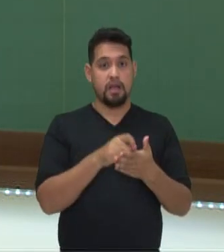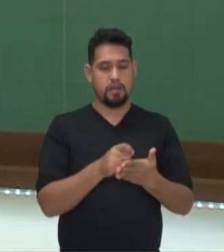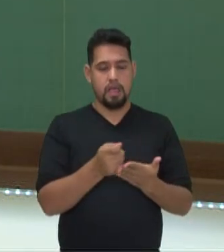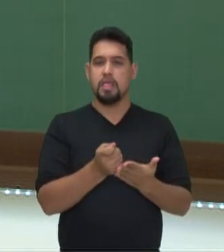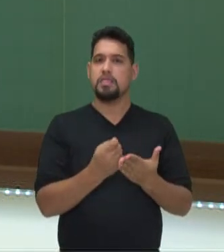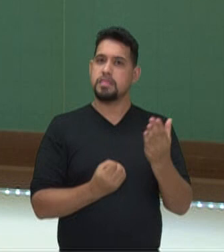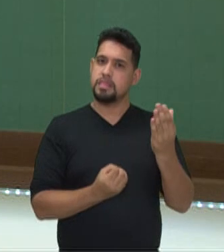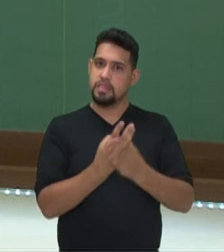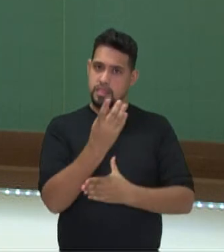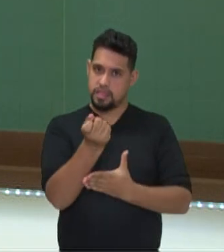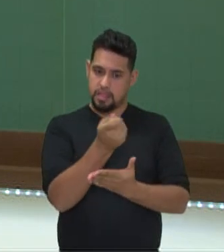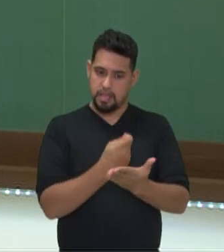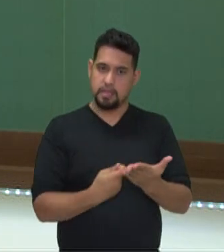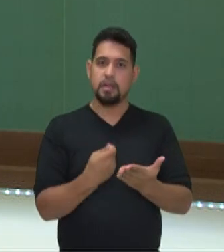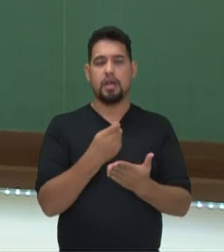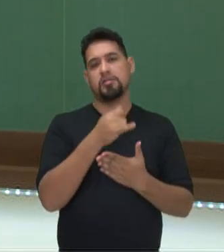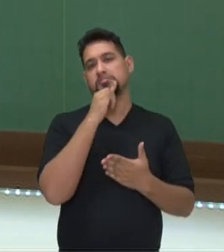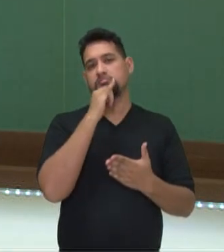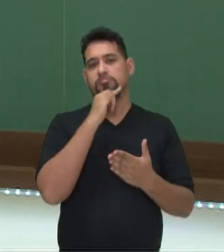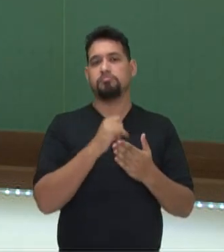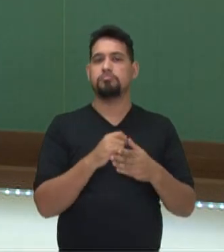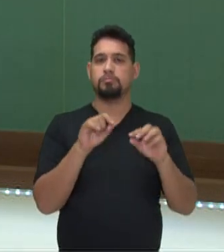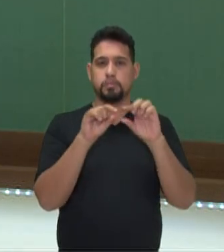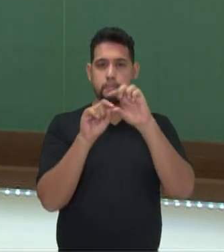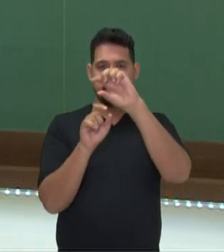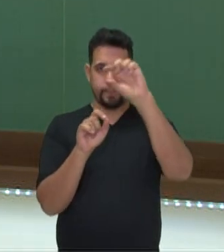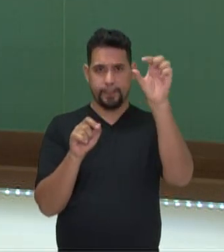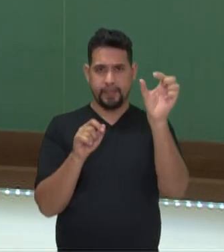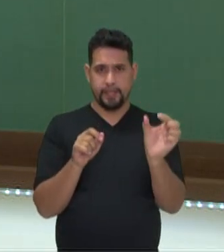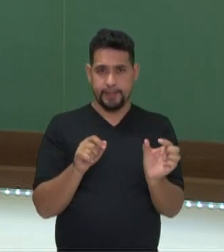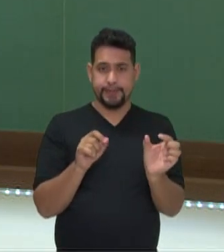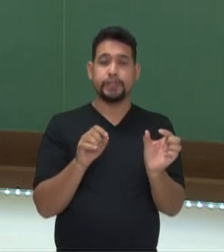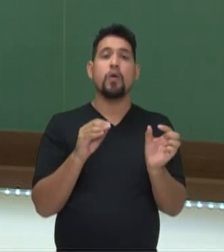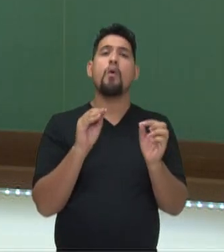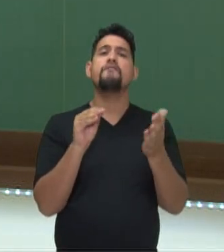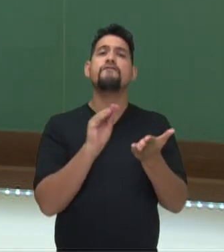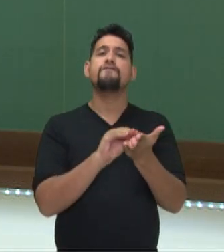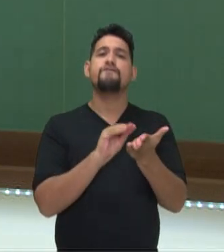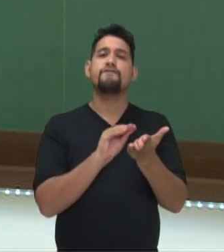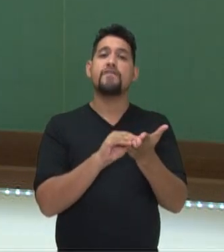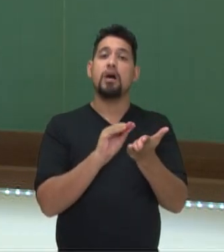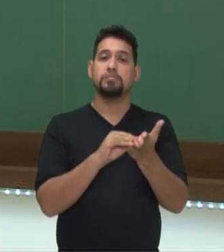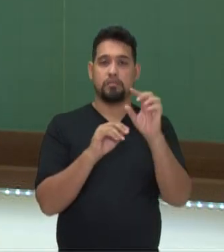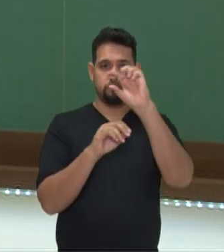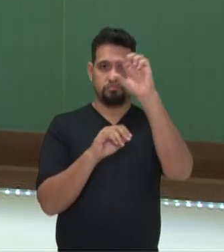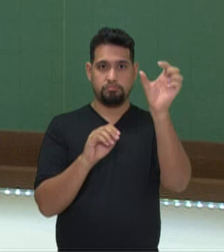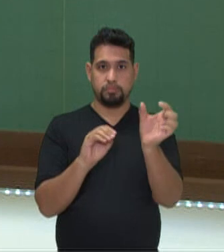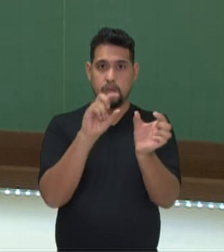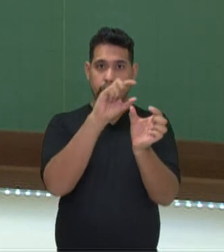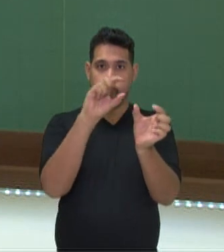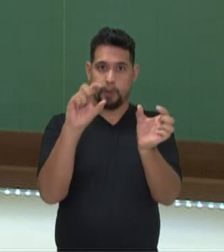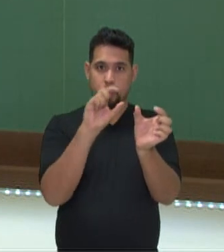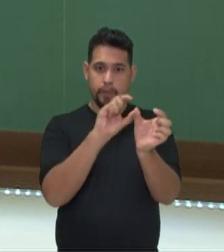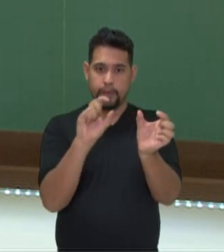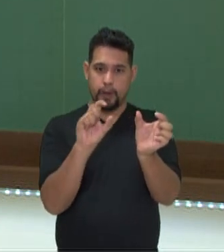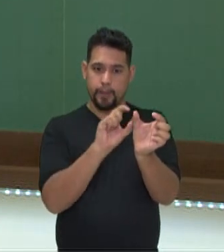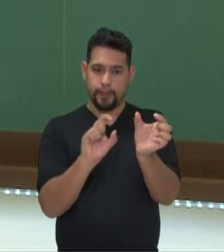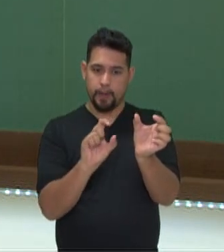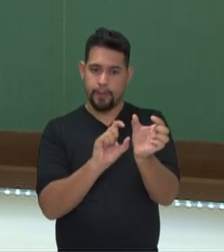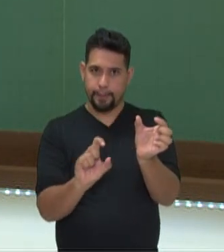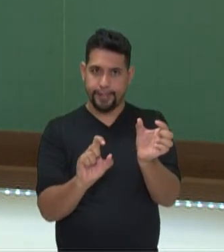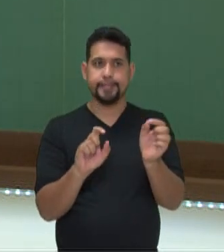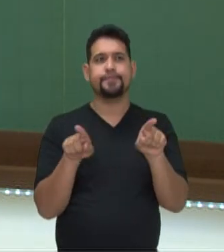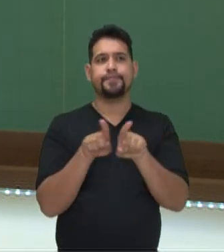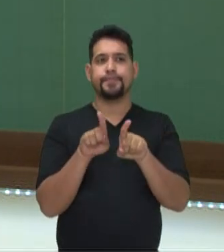um quadradinho de lado 4, né? Vocês vão completar esse quadradinho, vão completar um quadradinho de